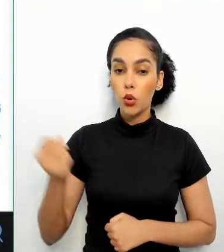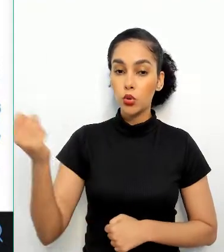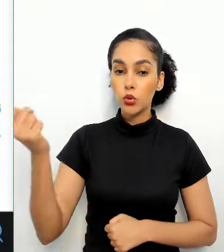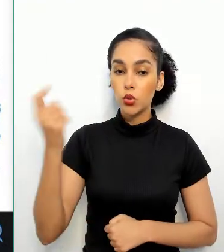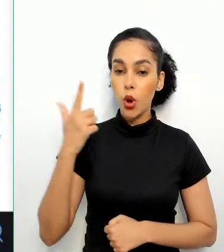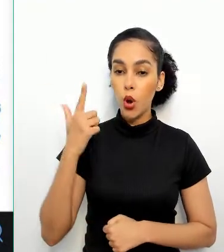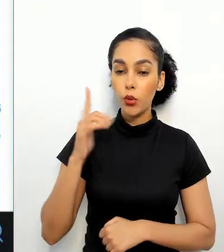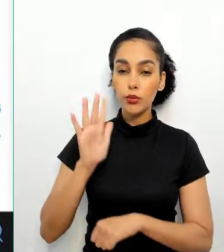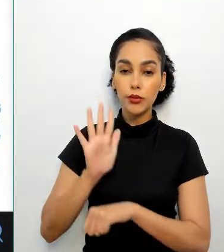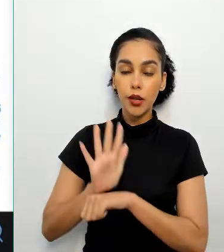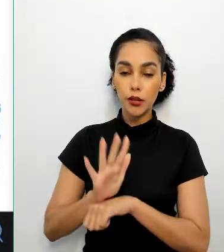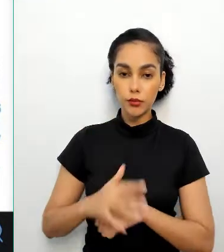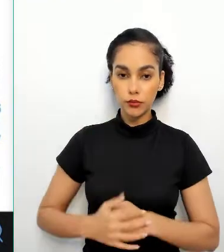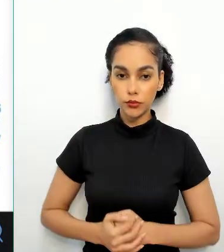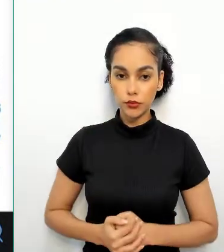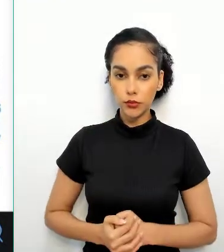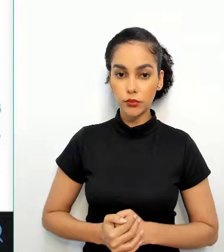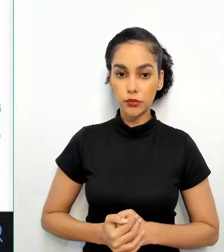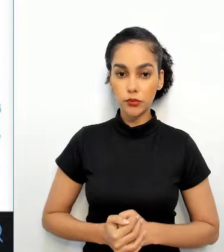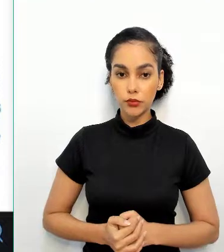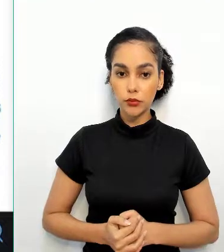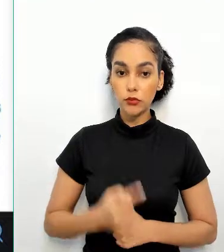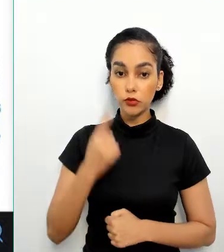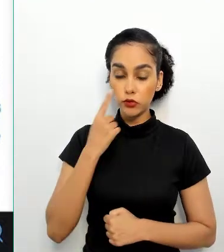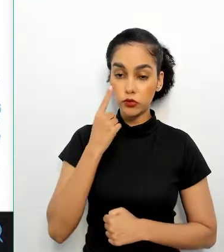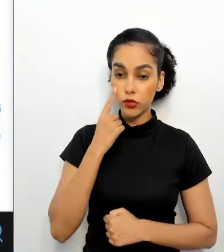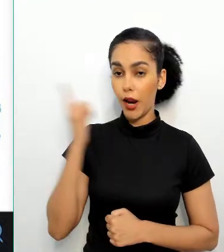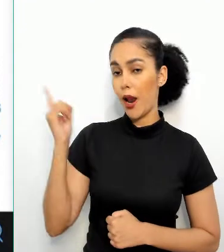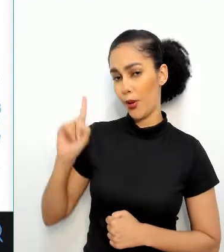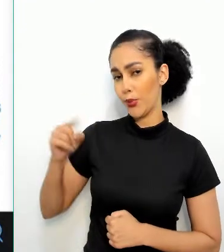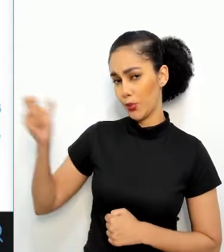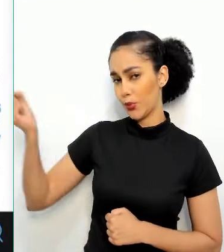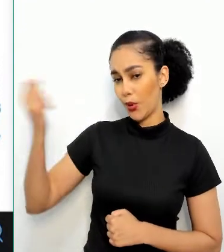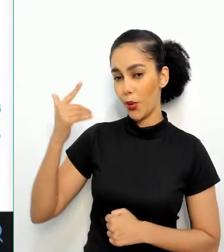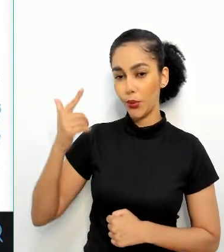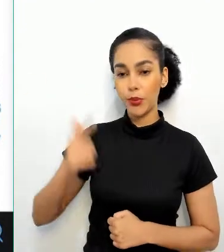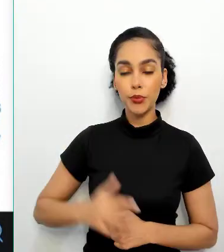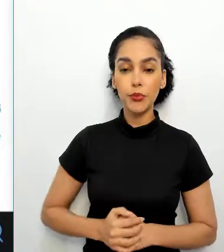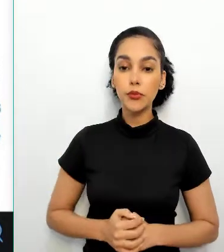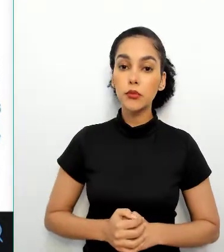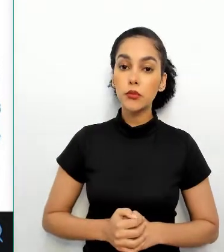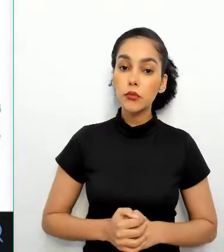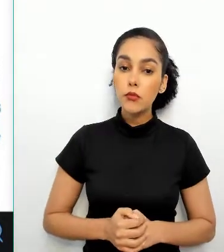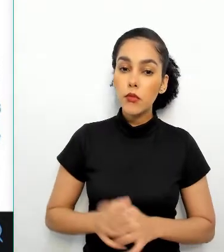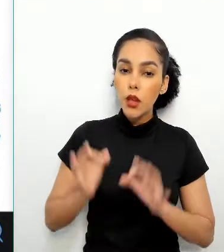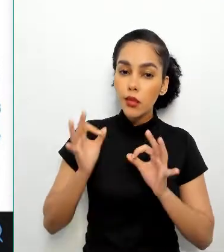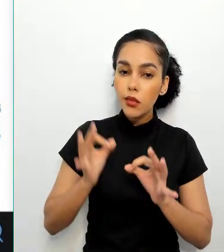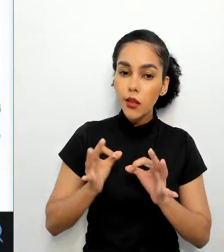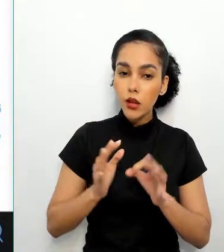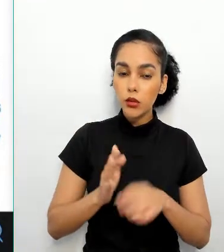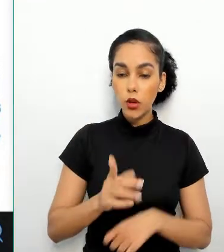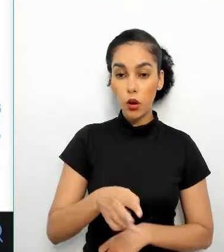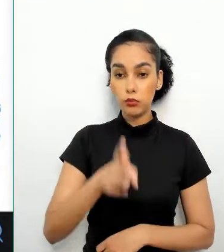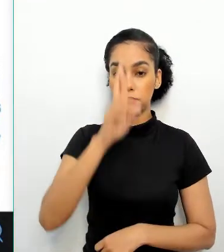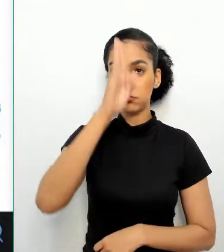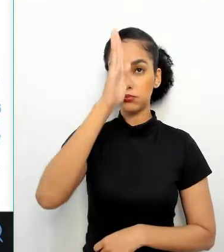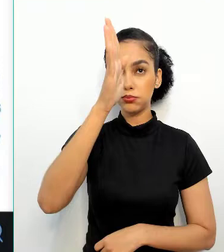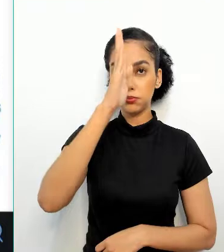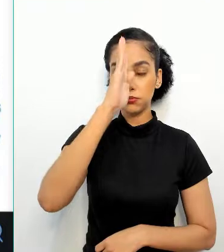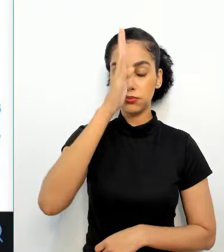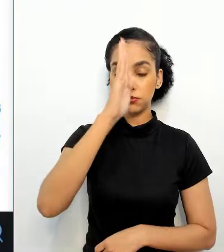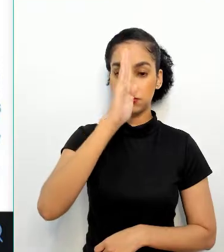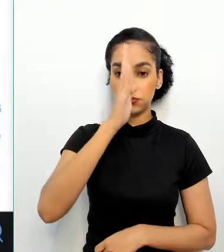sol a pino, então aqui é o sol da tarde, deixa eu fazer um desenho que ajuda, que é o sol da tarde. O sol a pino, ele estaria exatamente aqui em